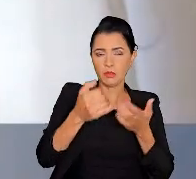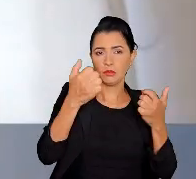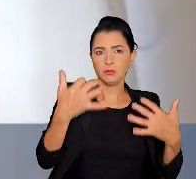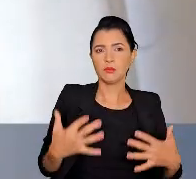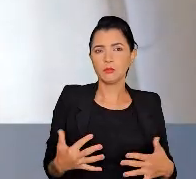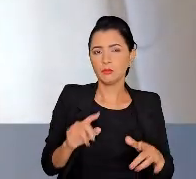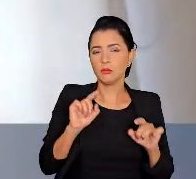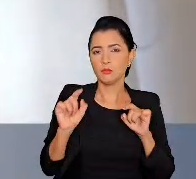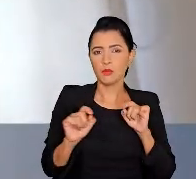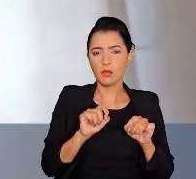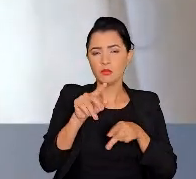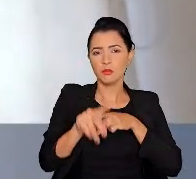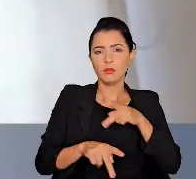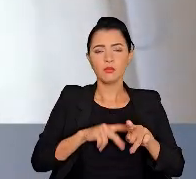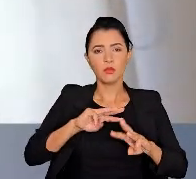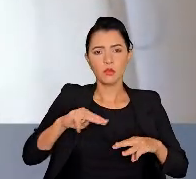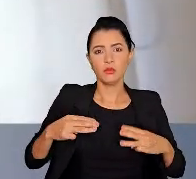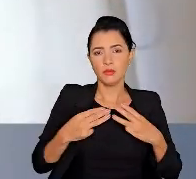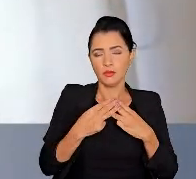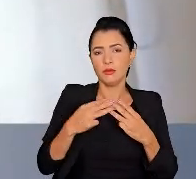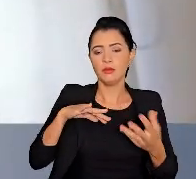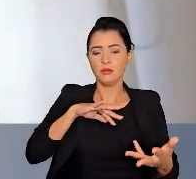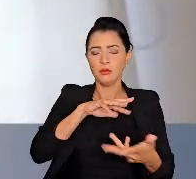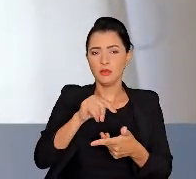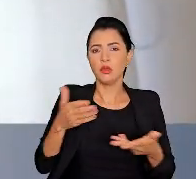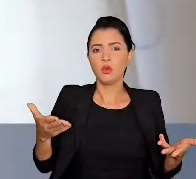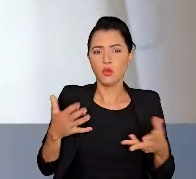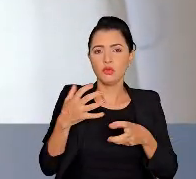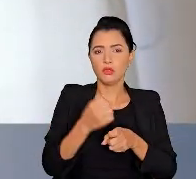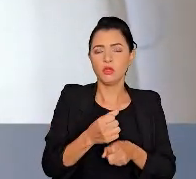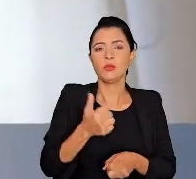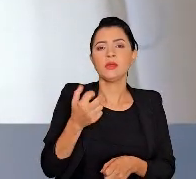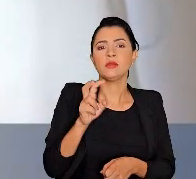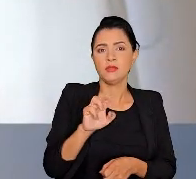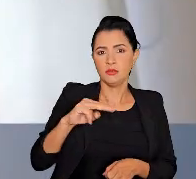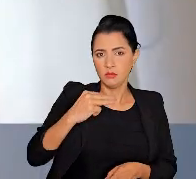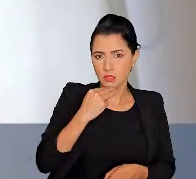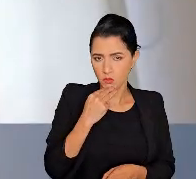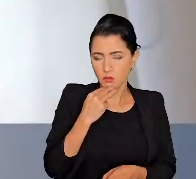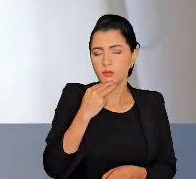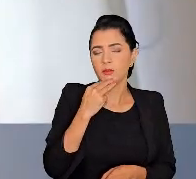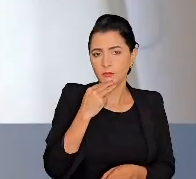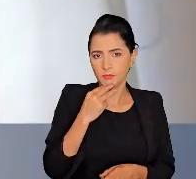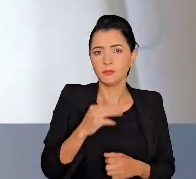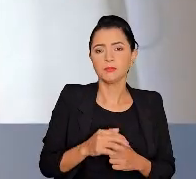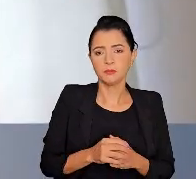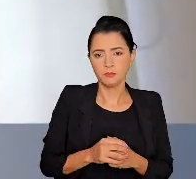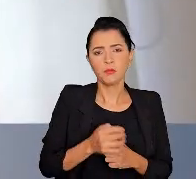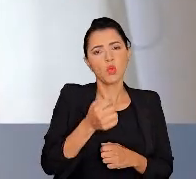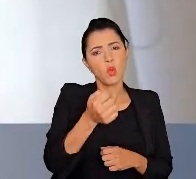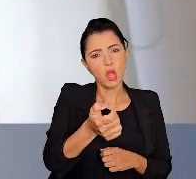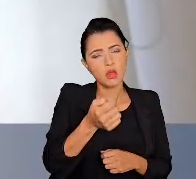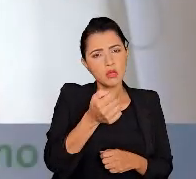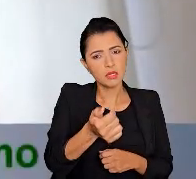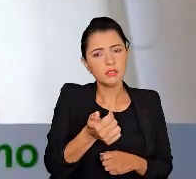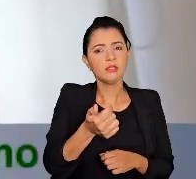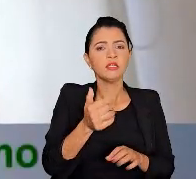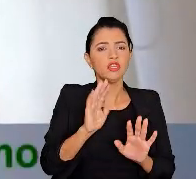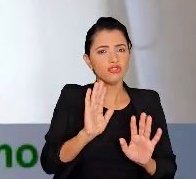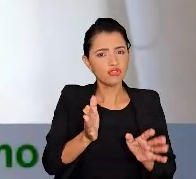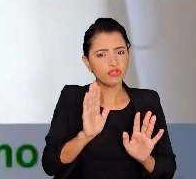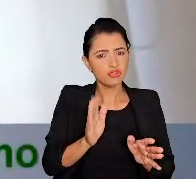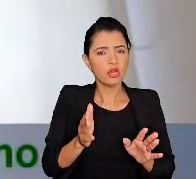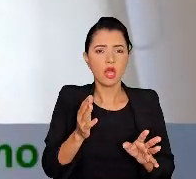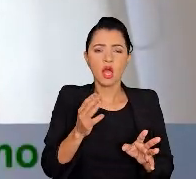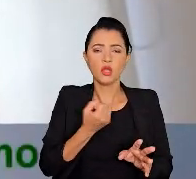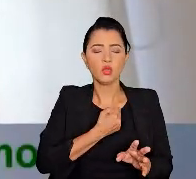a população judaica mundial, que hoje é de cerca de 15 milhões. Estamos quase já no mesmo